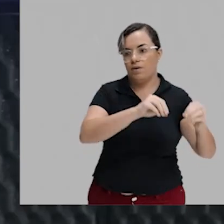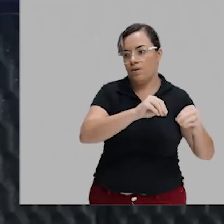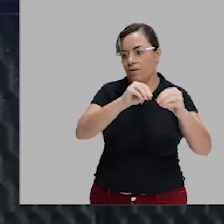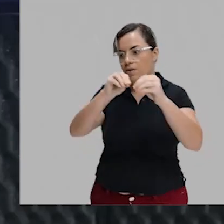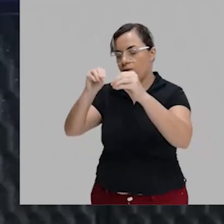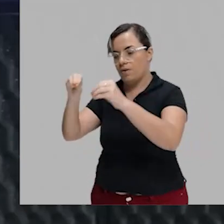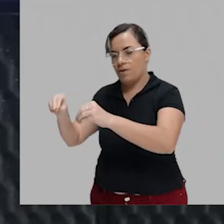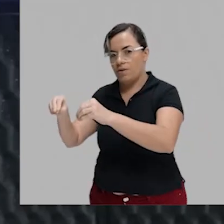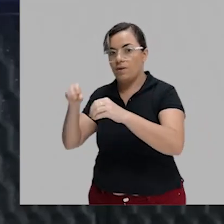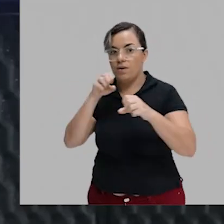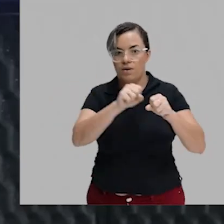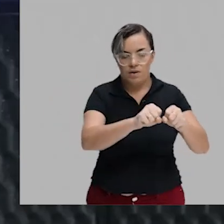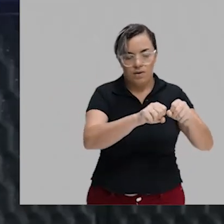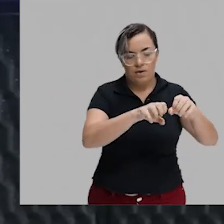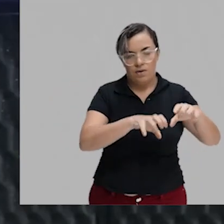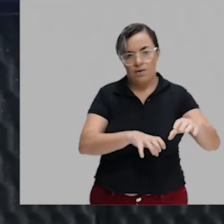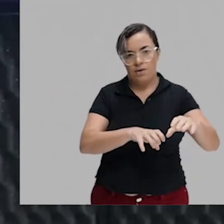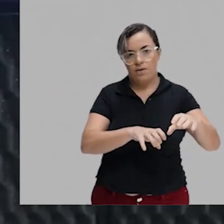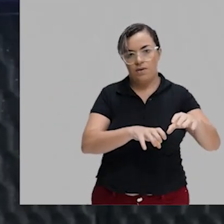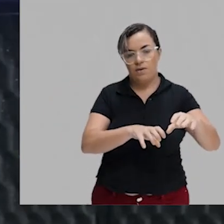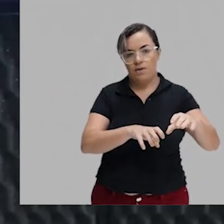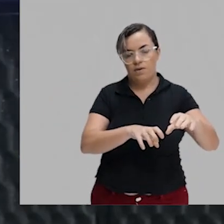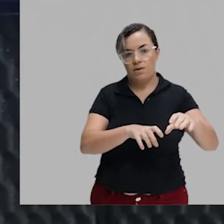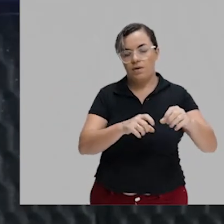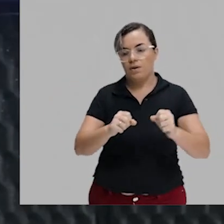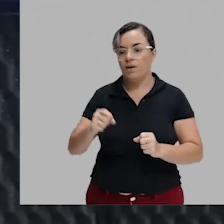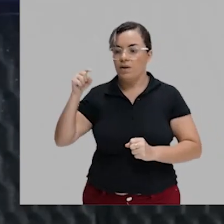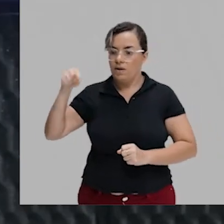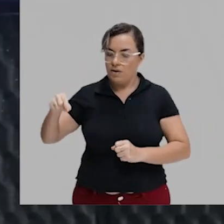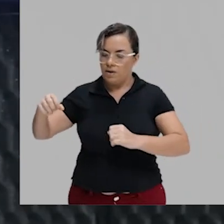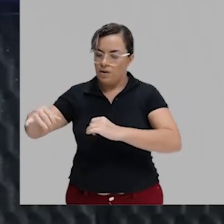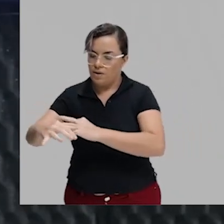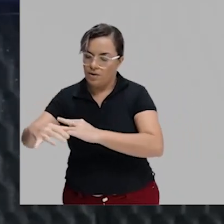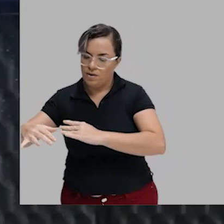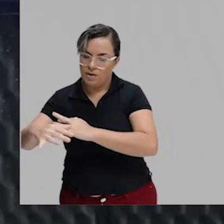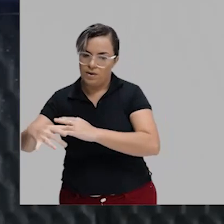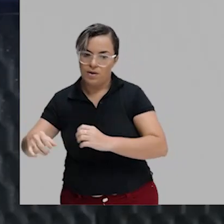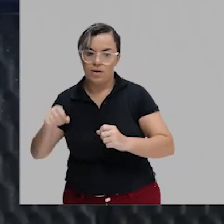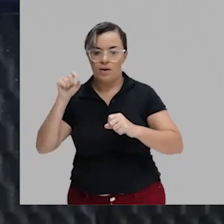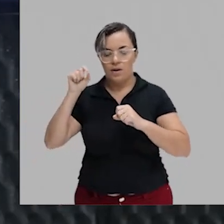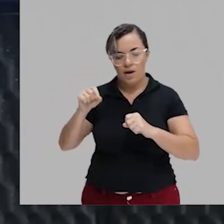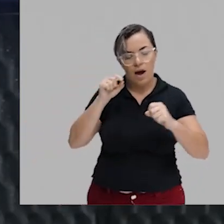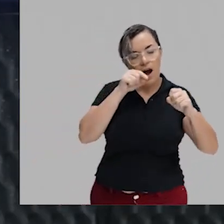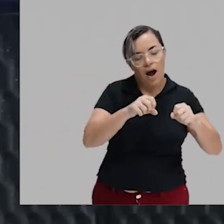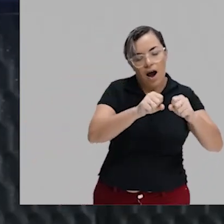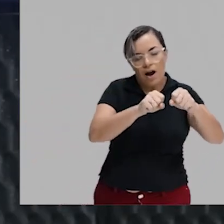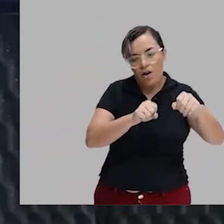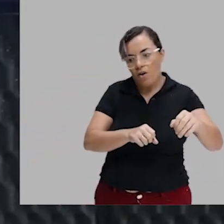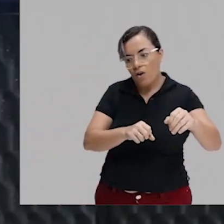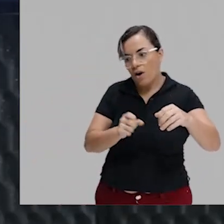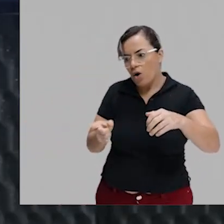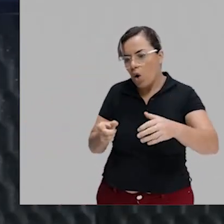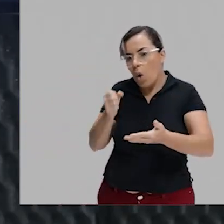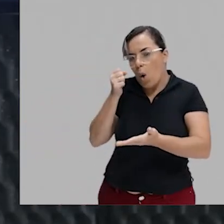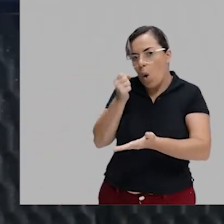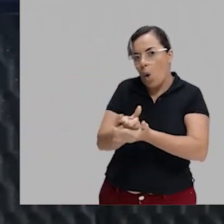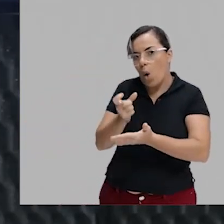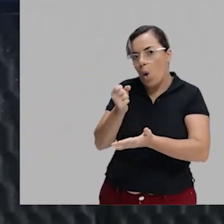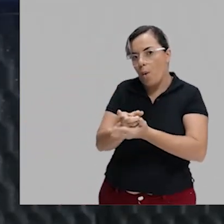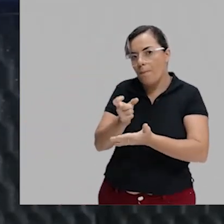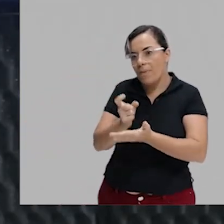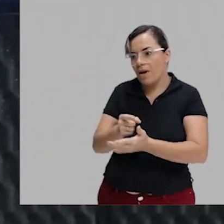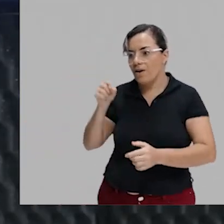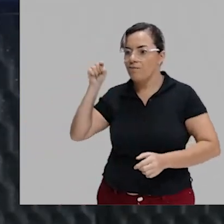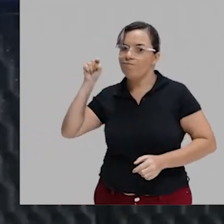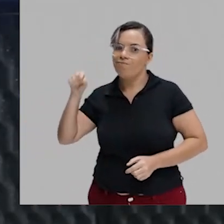com exclusividade da metrópole produtos manufaturados. O sistema colonial é uma